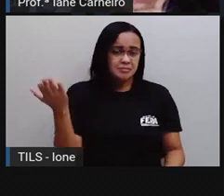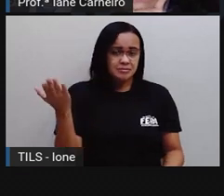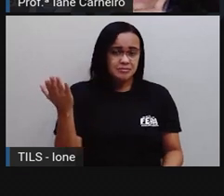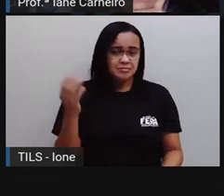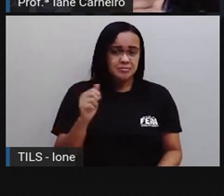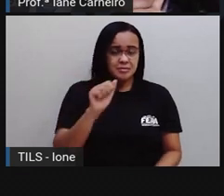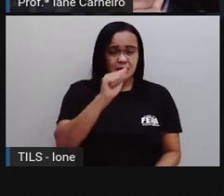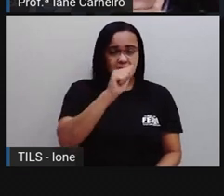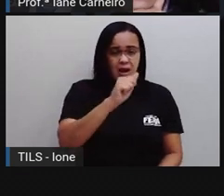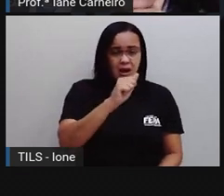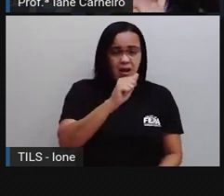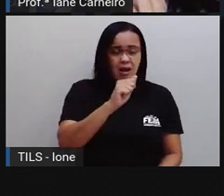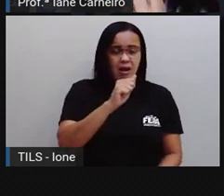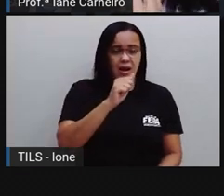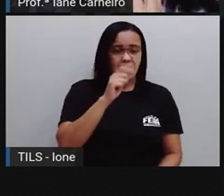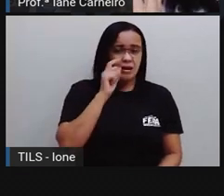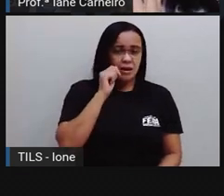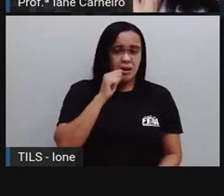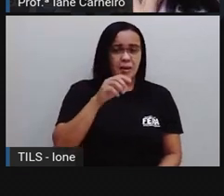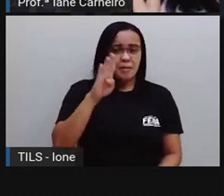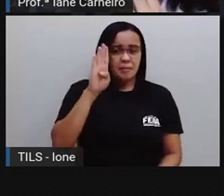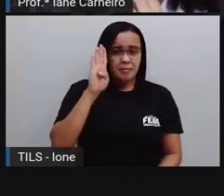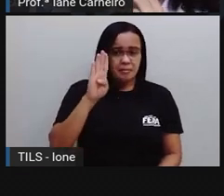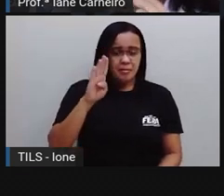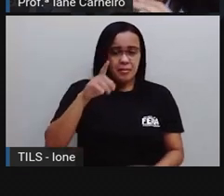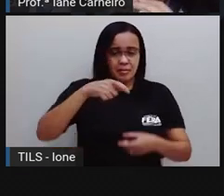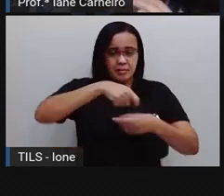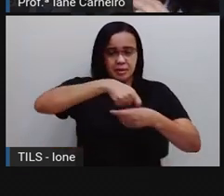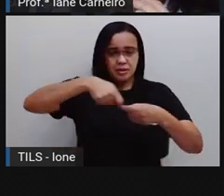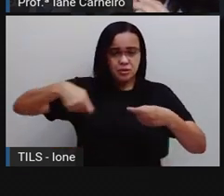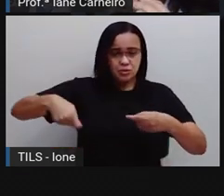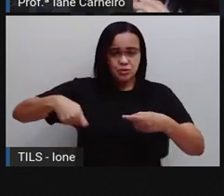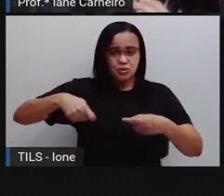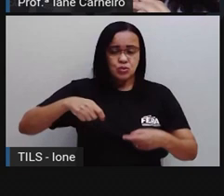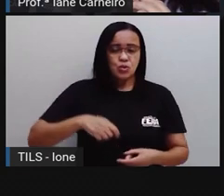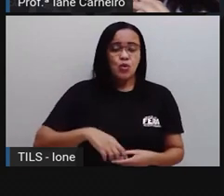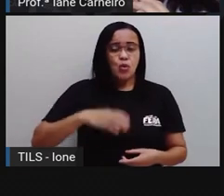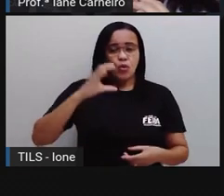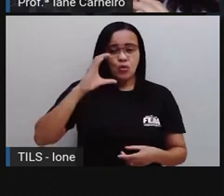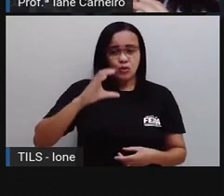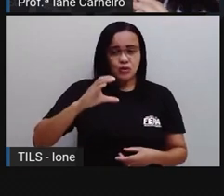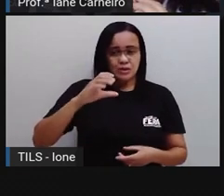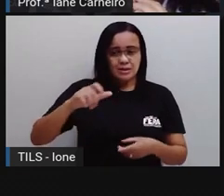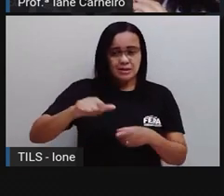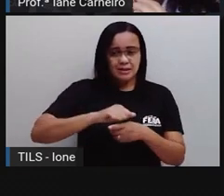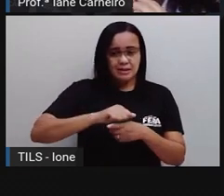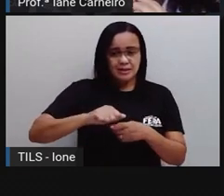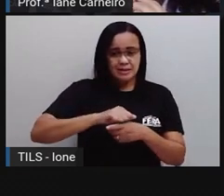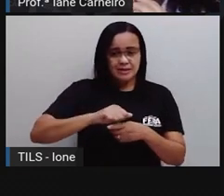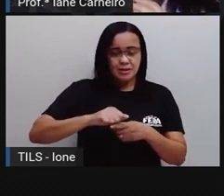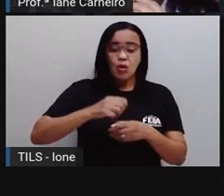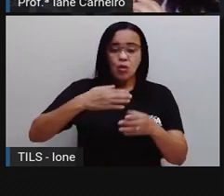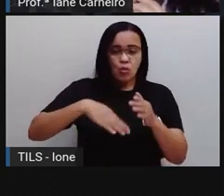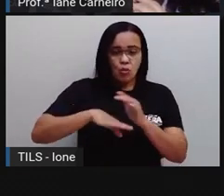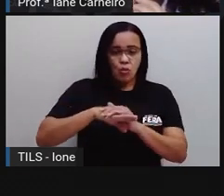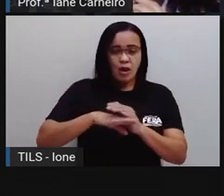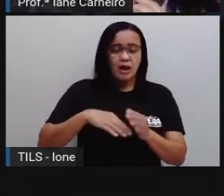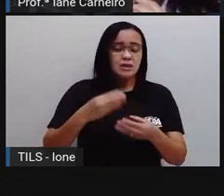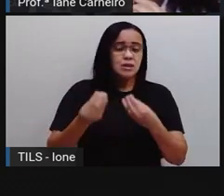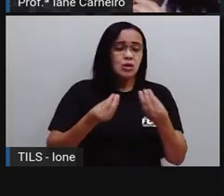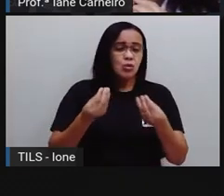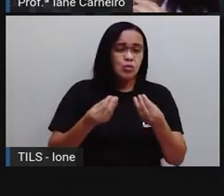bolsa O que que tá escrito ali um lápis né aqui a letra lê muito